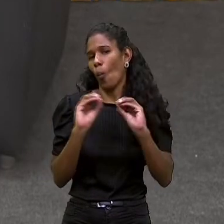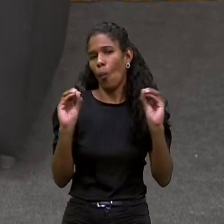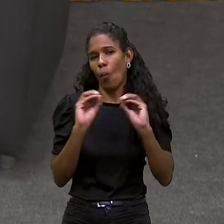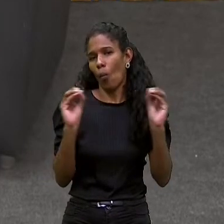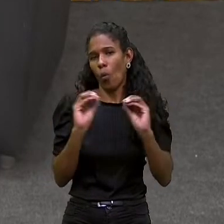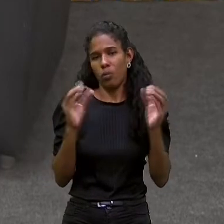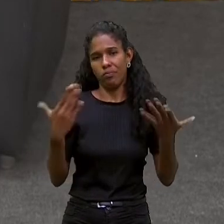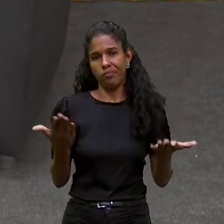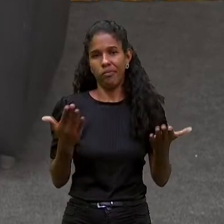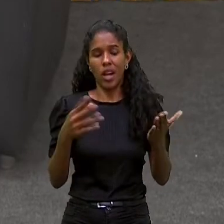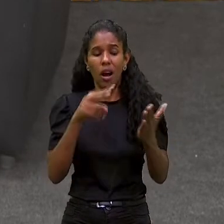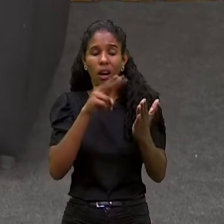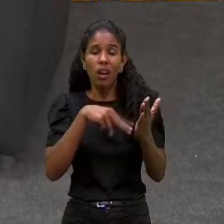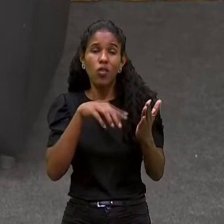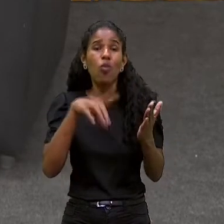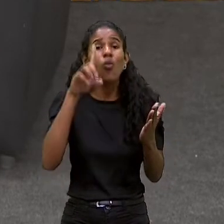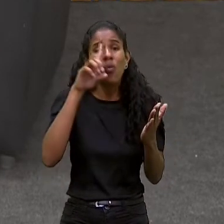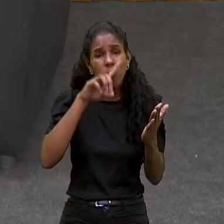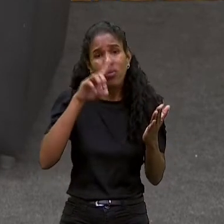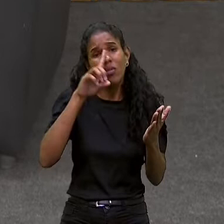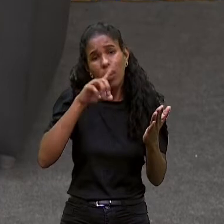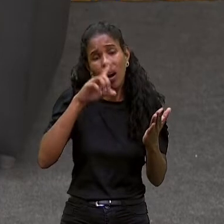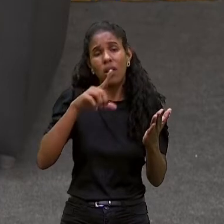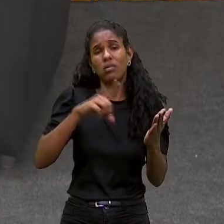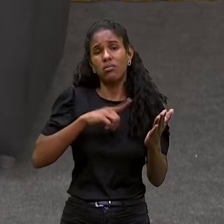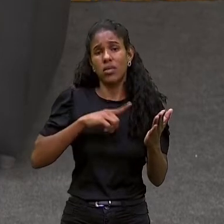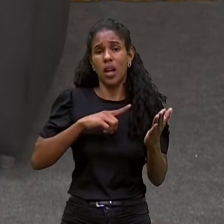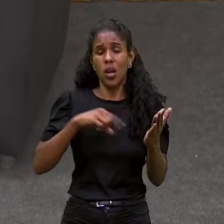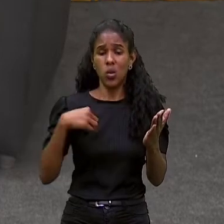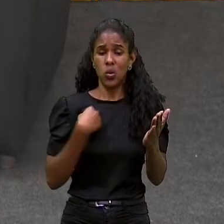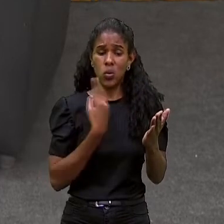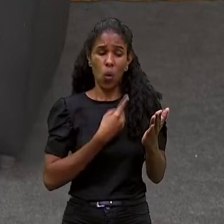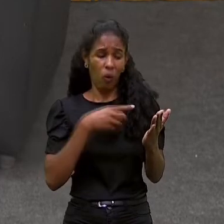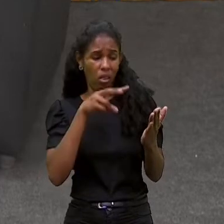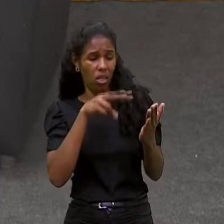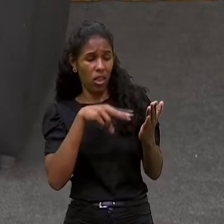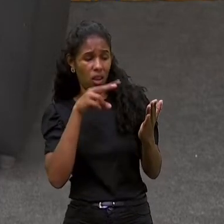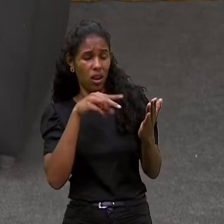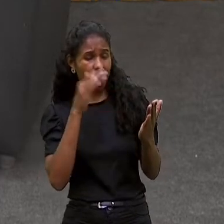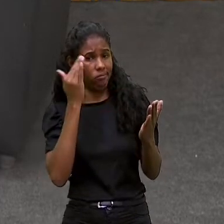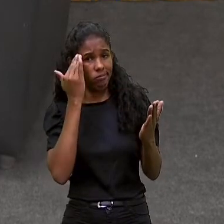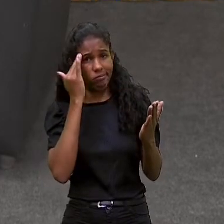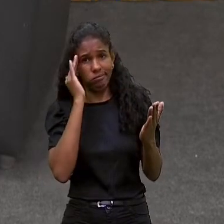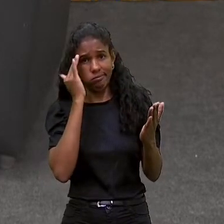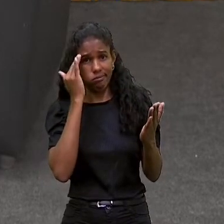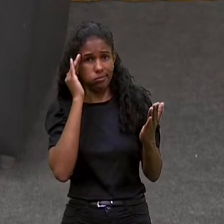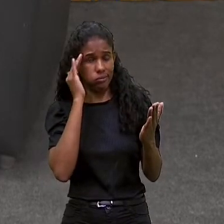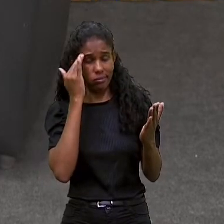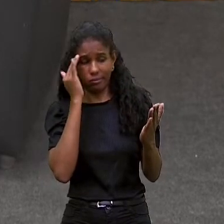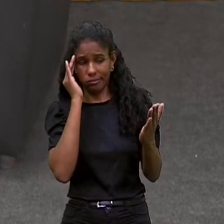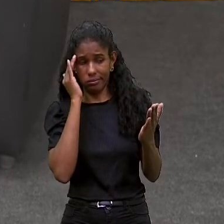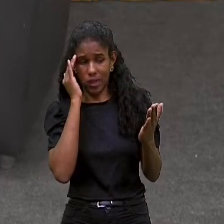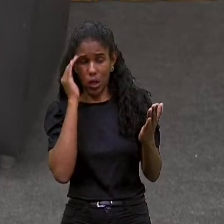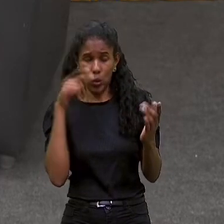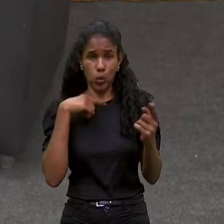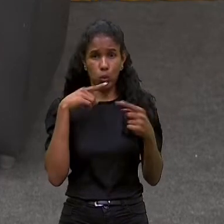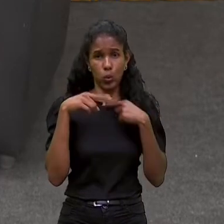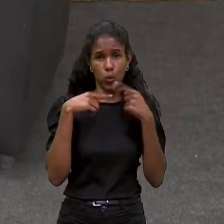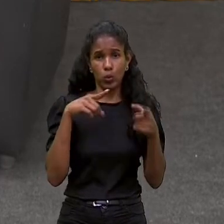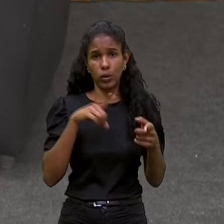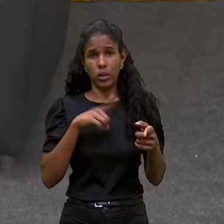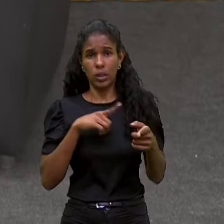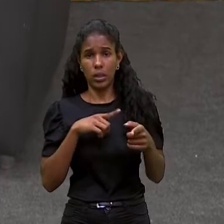não gera uma ação ou uma reação, uma percepção. Por exemplo, você lê alguma coisa assim,